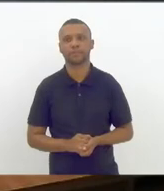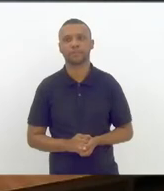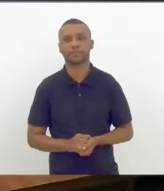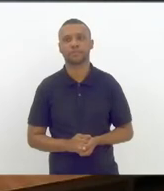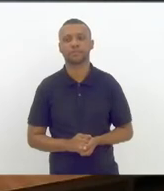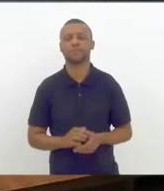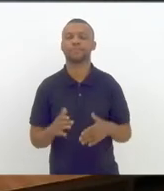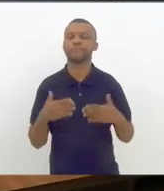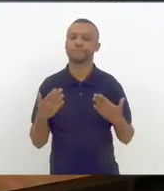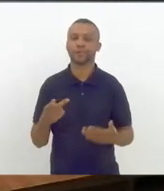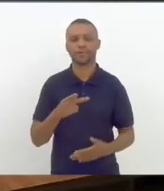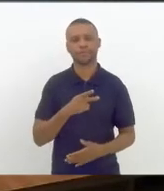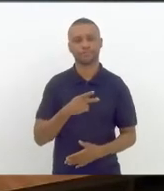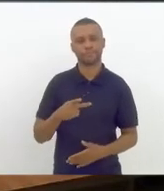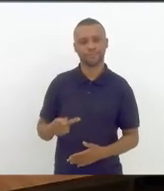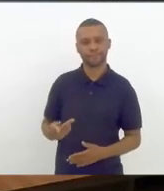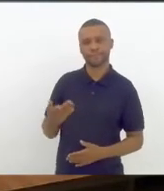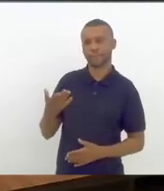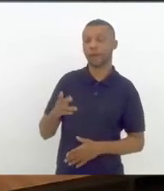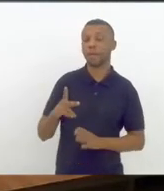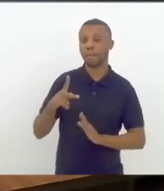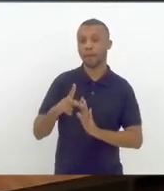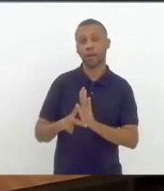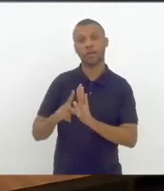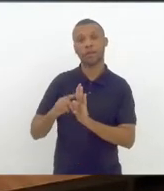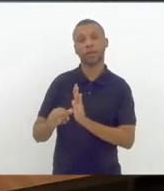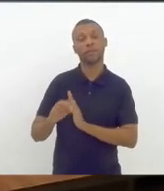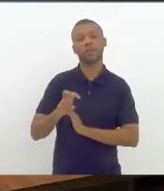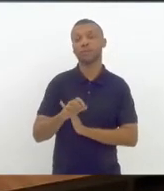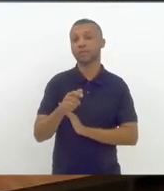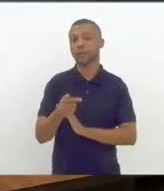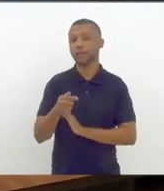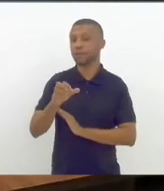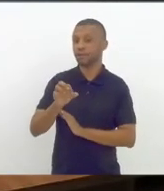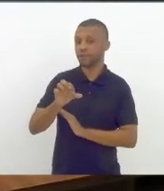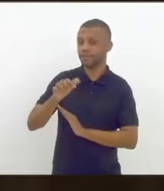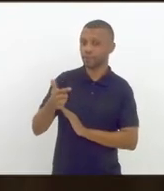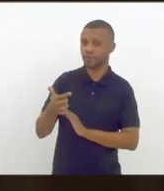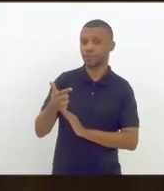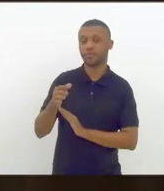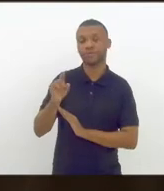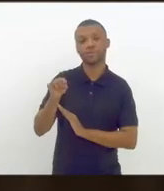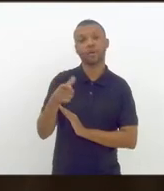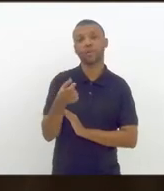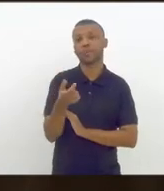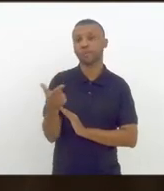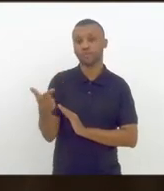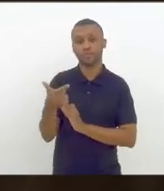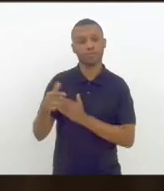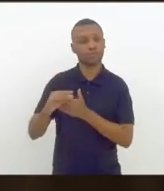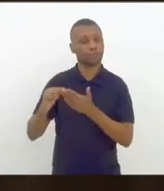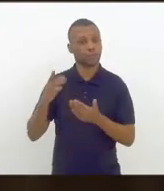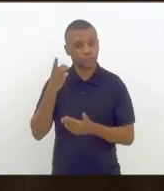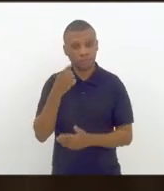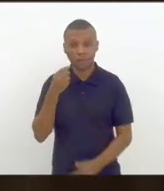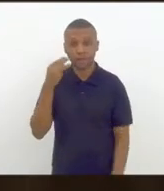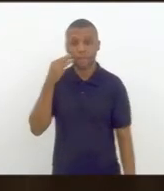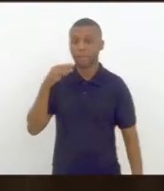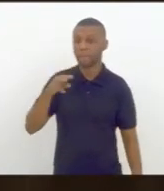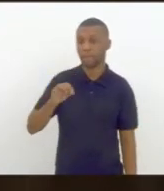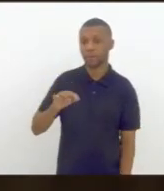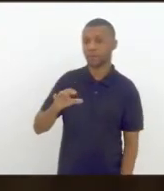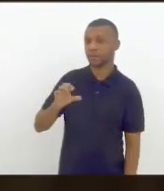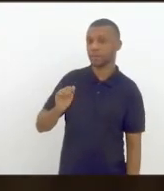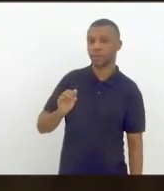Senhor presidente, projeto de lei 5792 de 22, de autoria da deputada Mônica